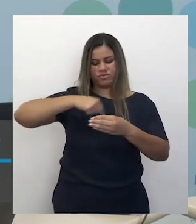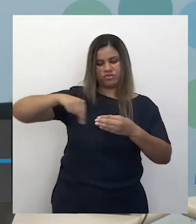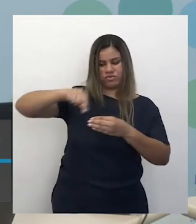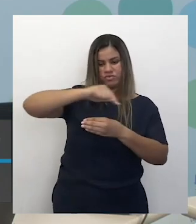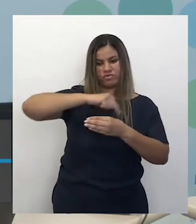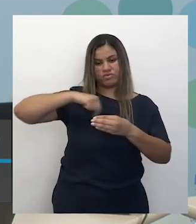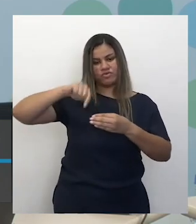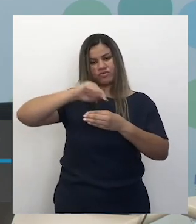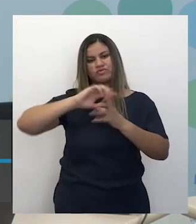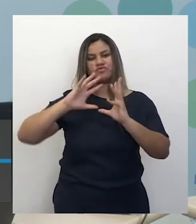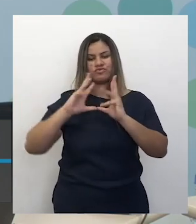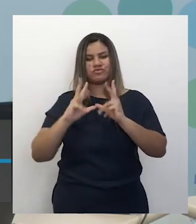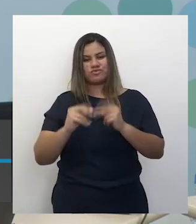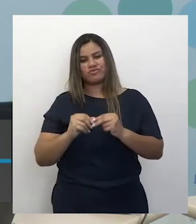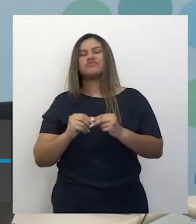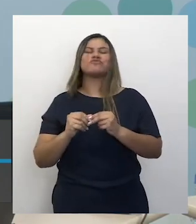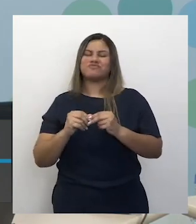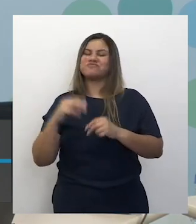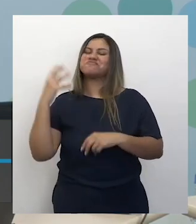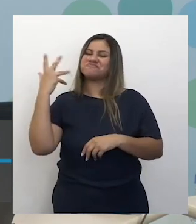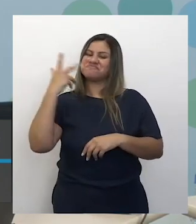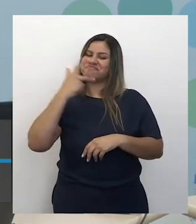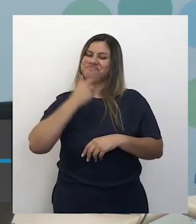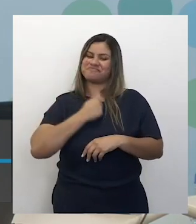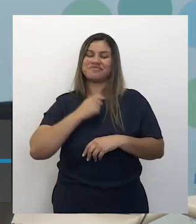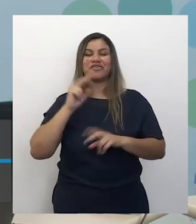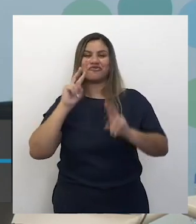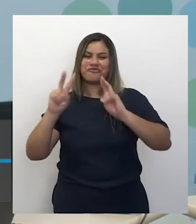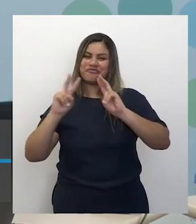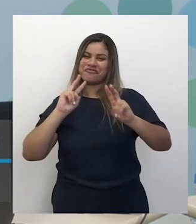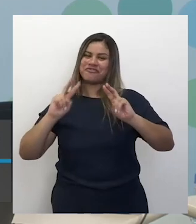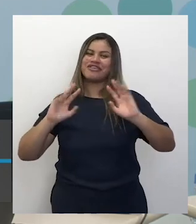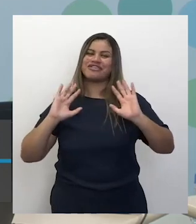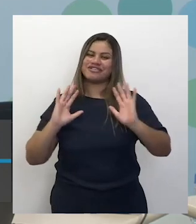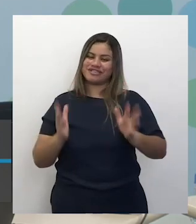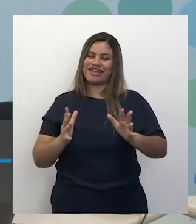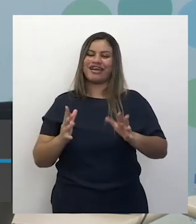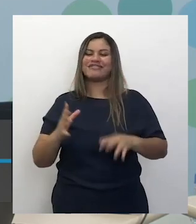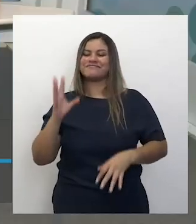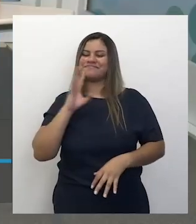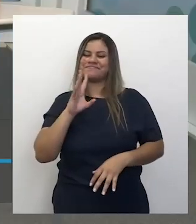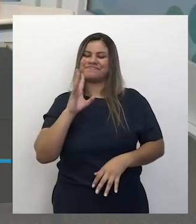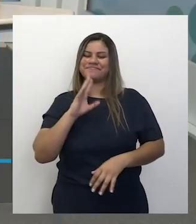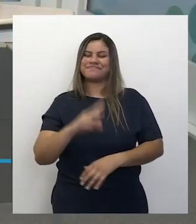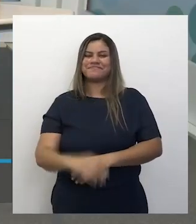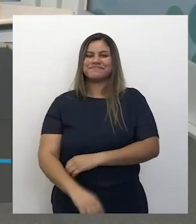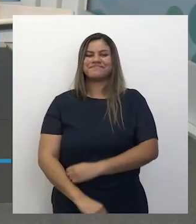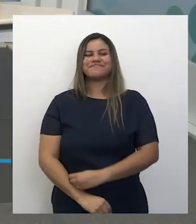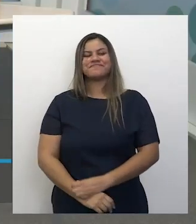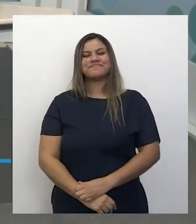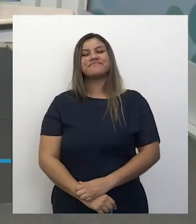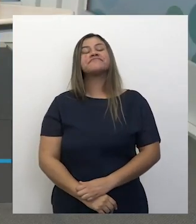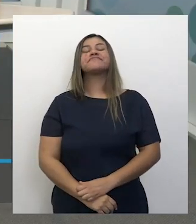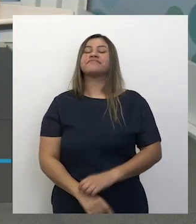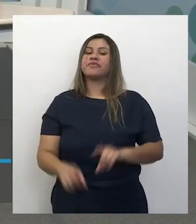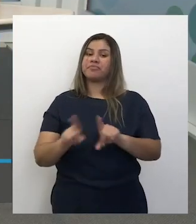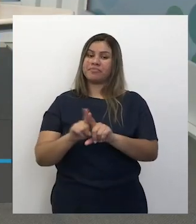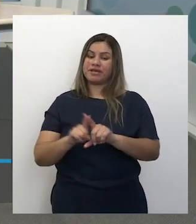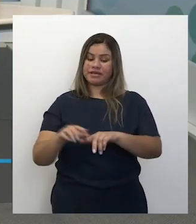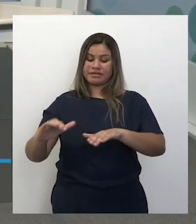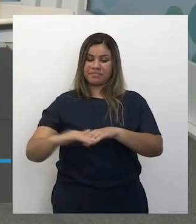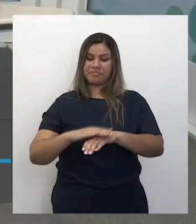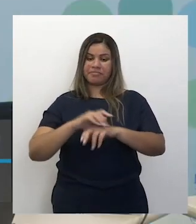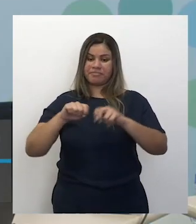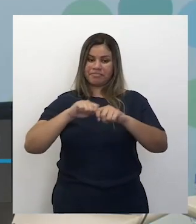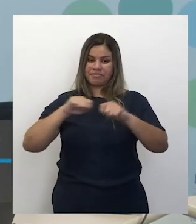de barbante. Acho que ficaria interessante, porque eu já vi algumas coisas desse jeito aí sendo feito. Também. Dá para usar cadarço, por que não?